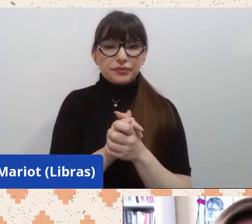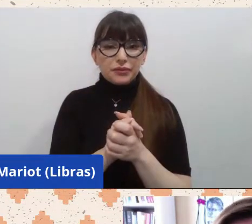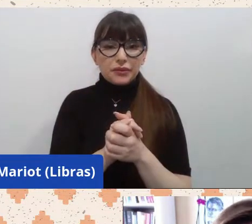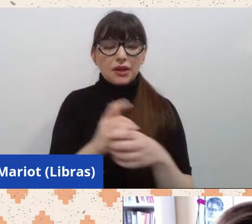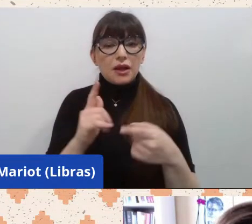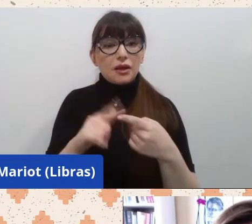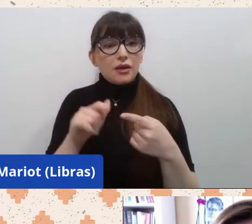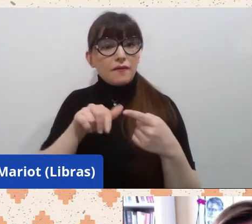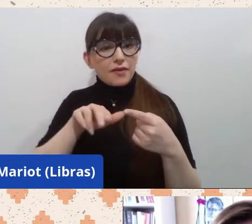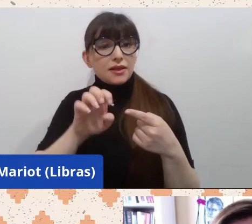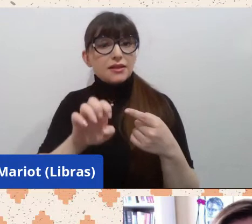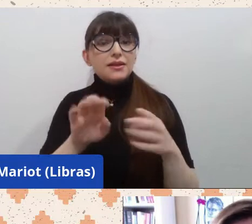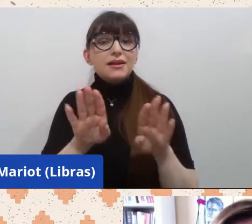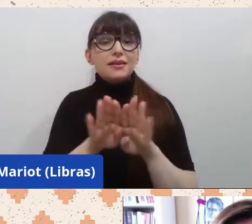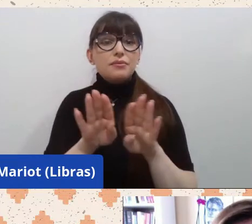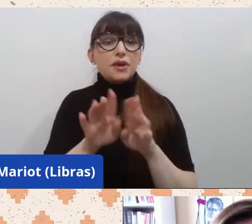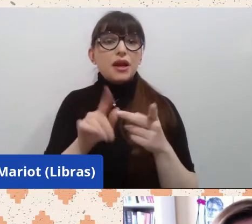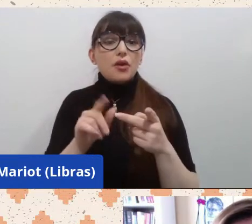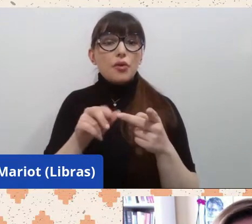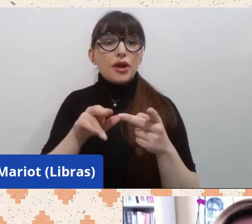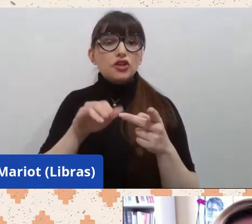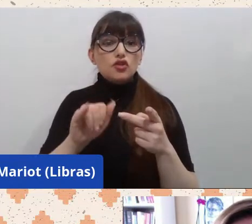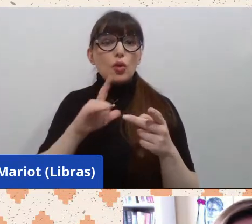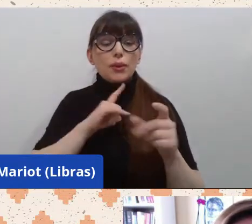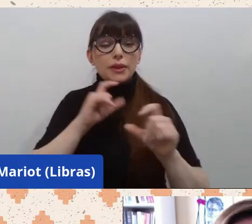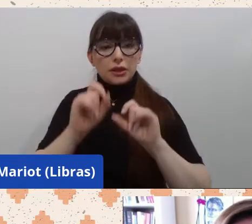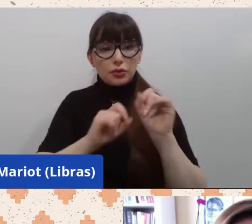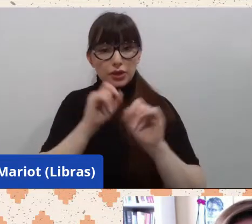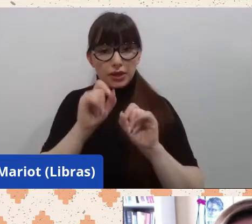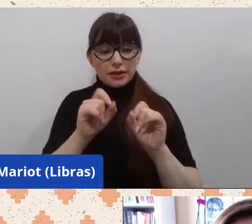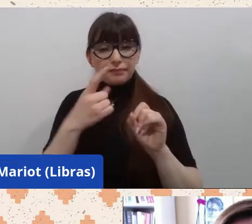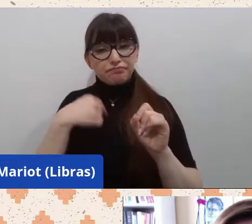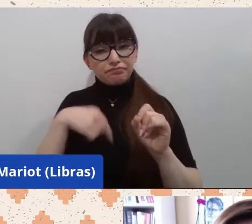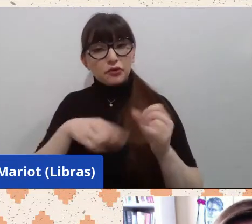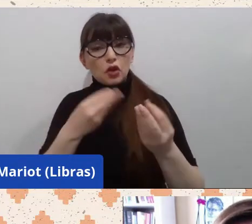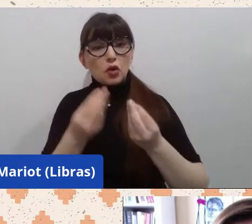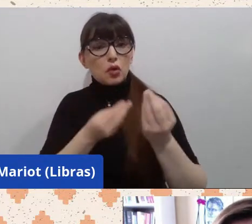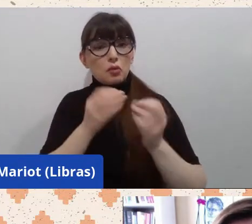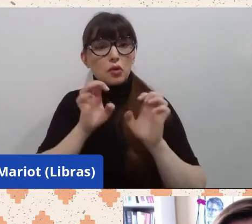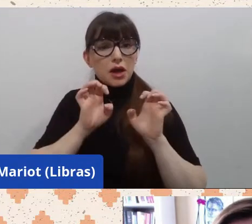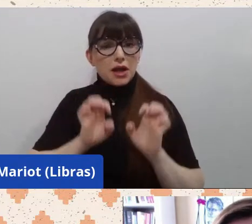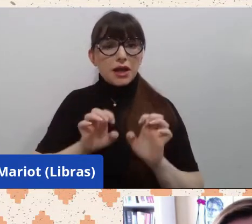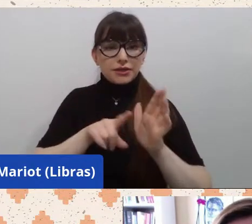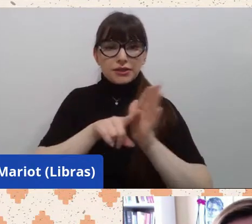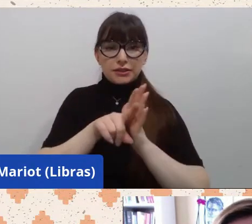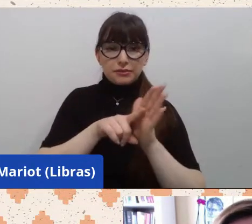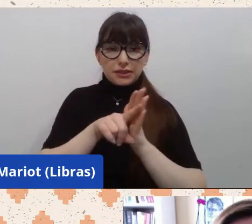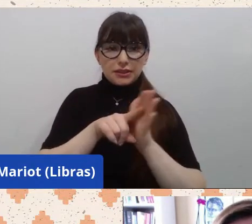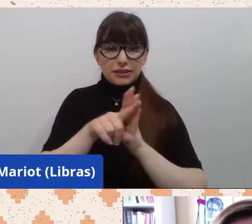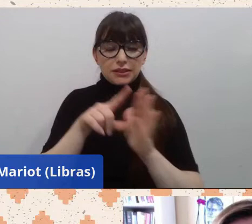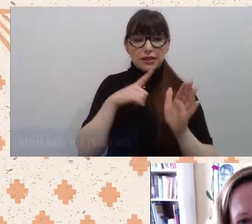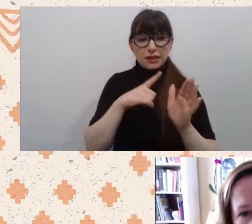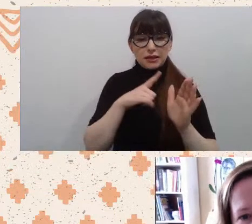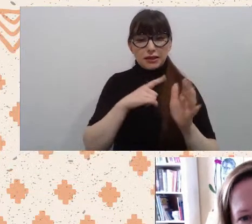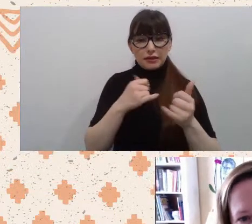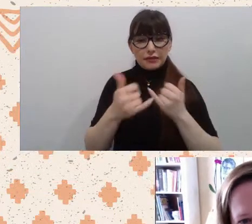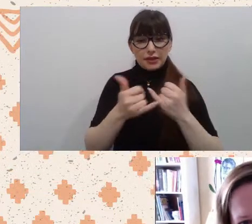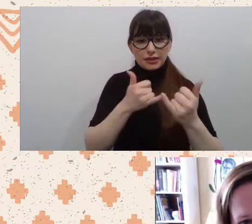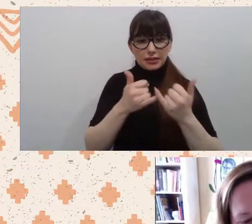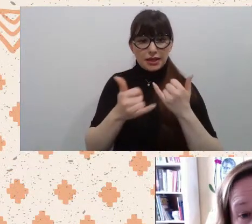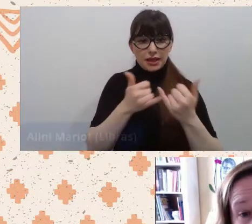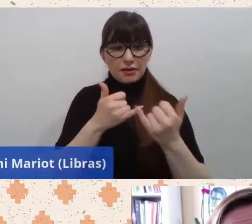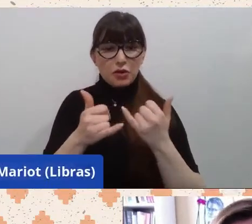Rachel. Ambas destacaram essa questão de como a ética em pesquisa foi